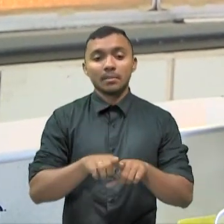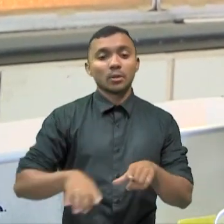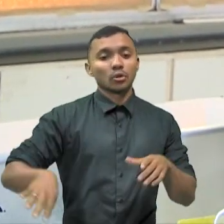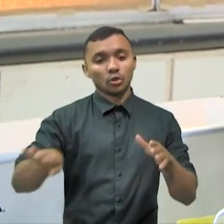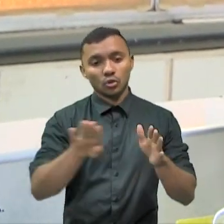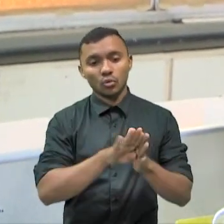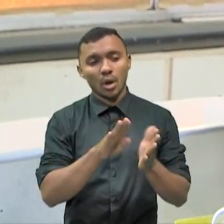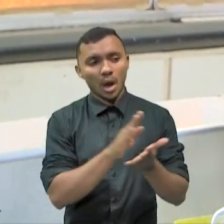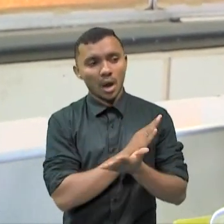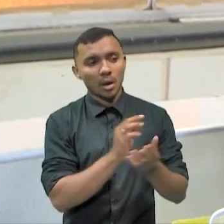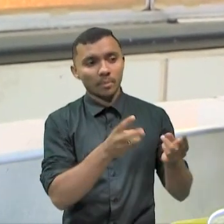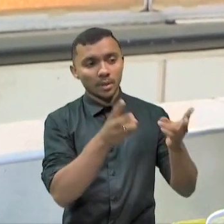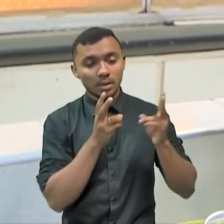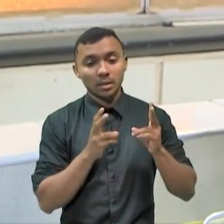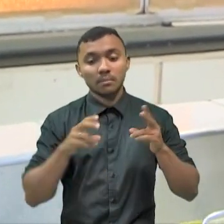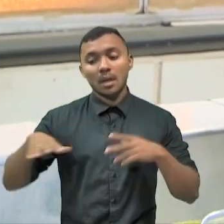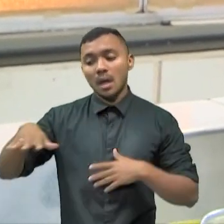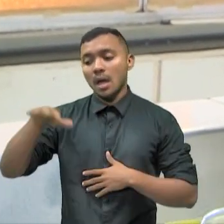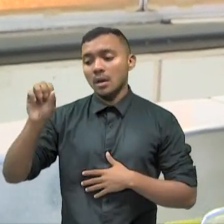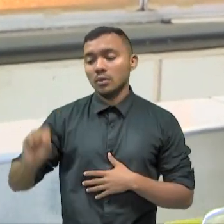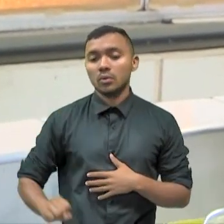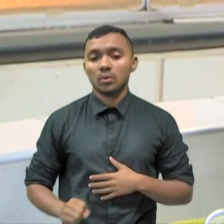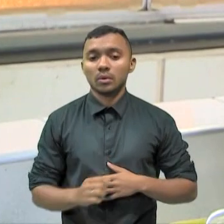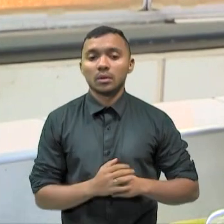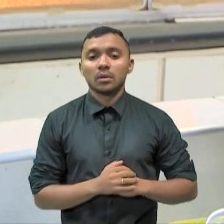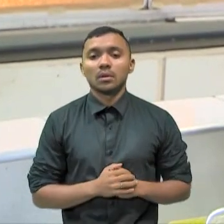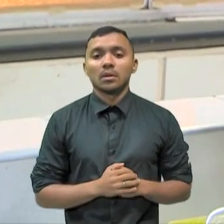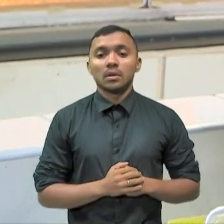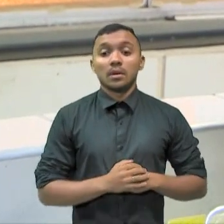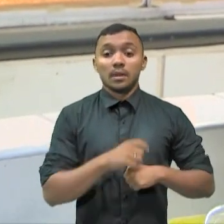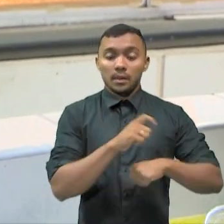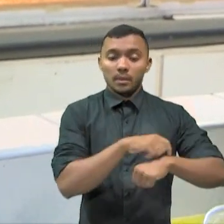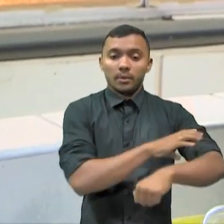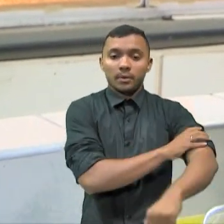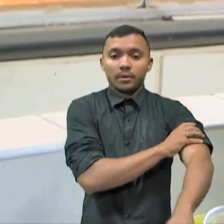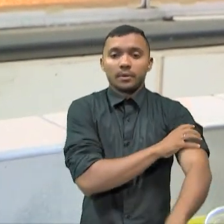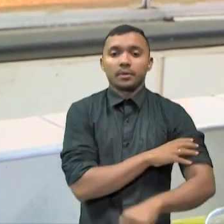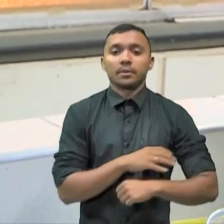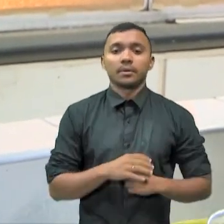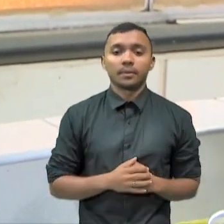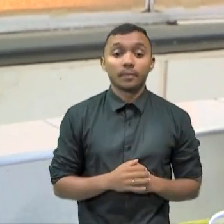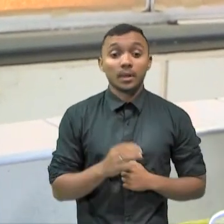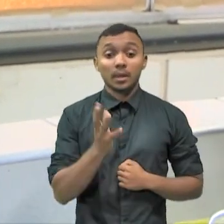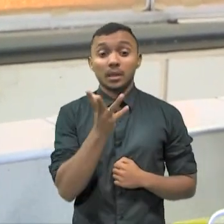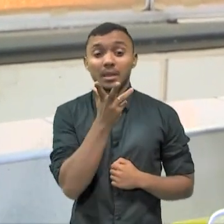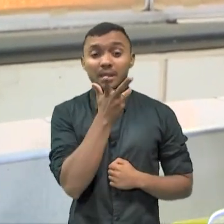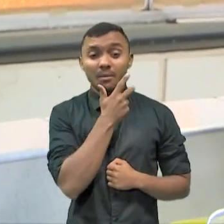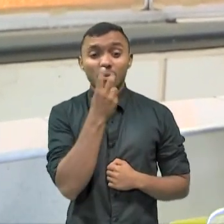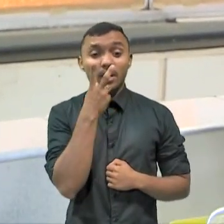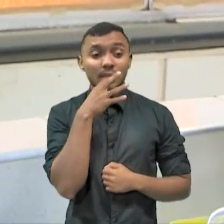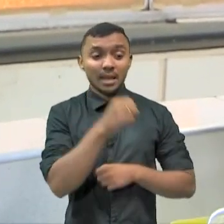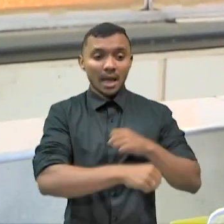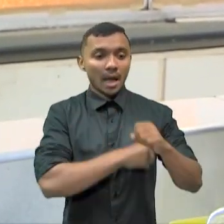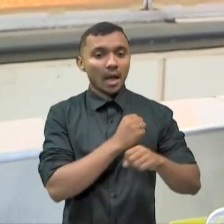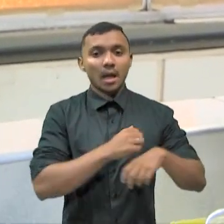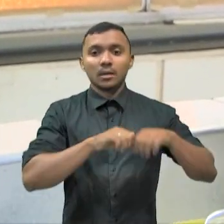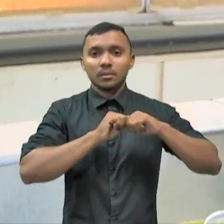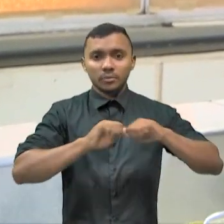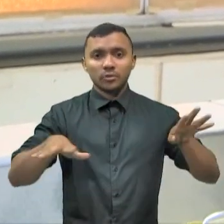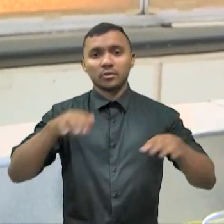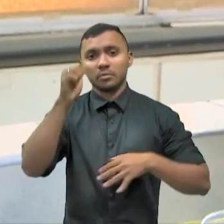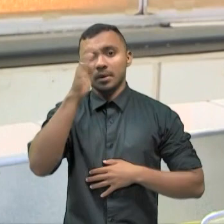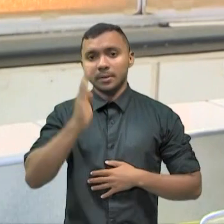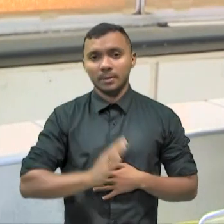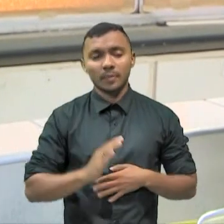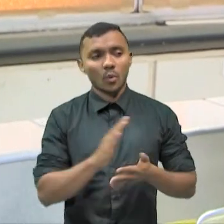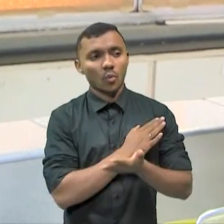ao sul da Bahia. Então a gente fala que é sempre questão de tempo, né, que ele possa levar até 2 anos para que ele esteja por todo o Brasil. A gente já tem registro